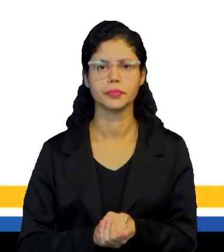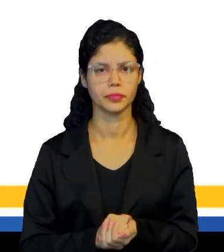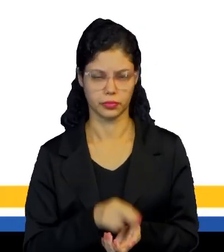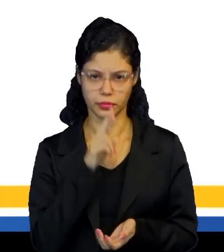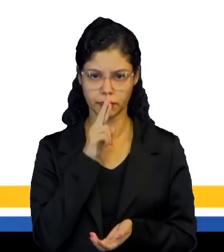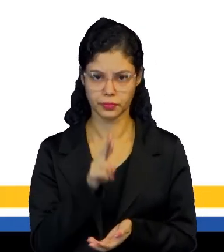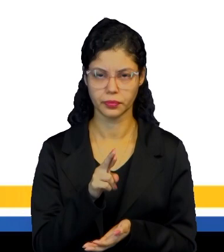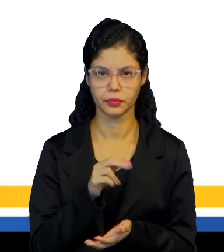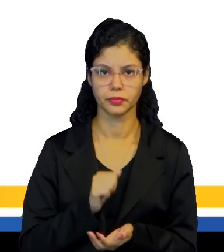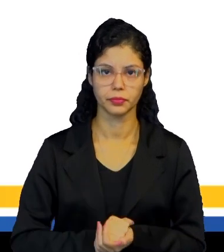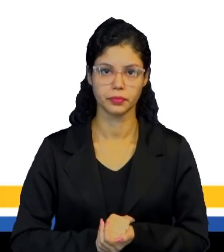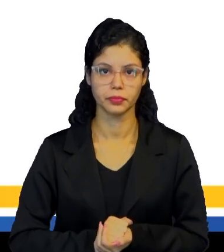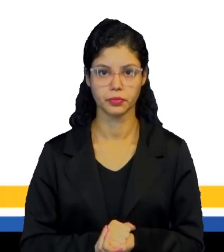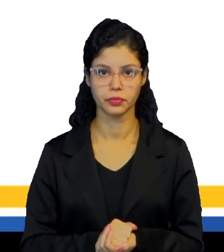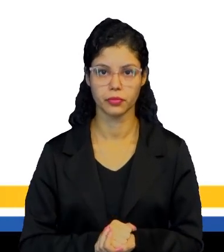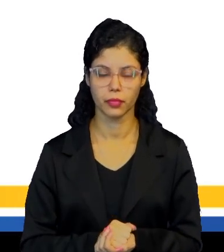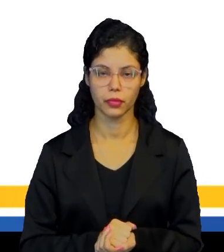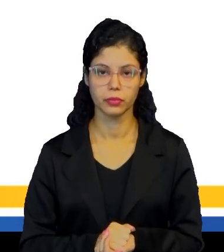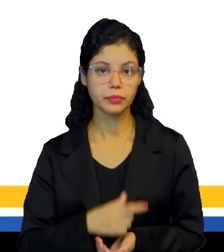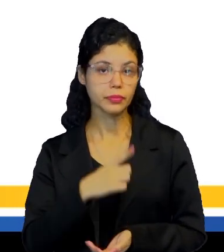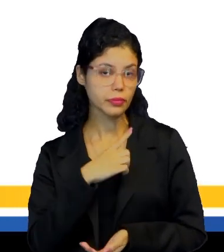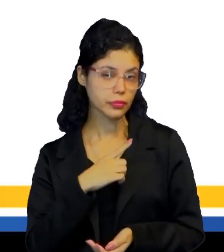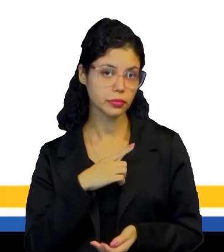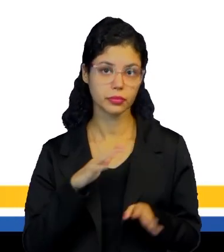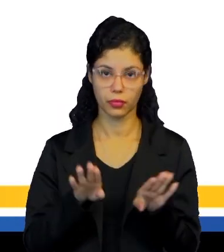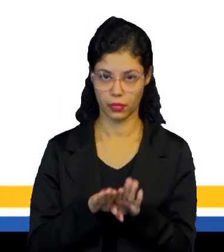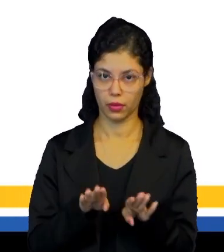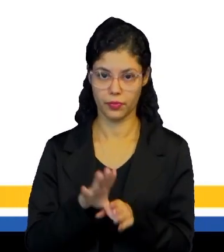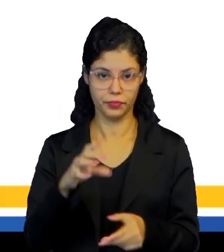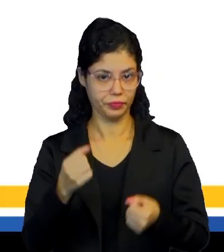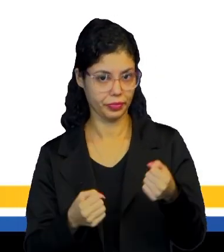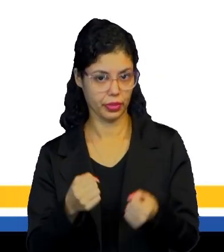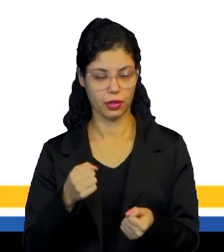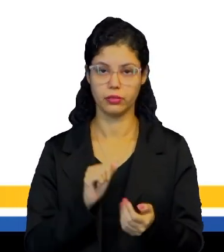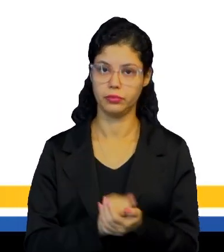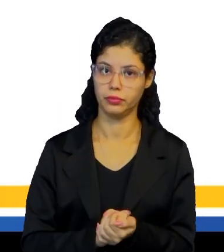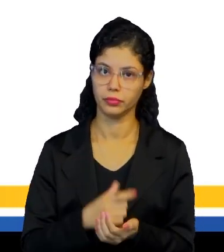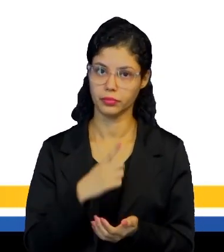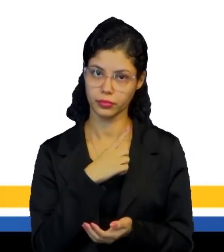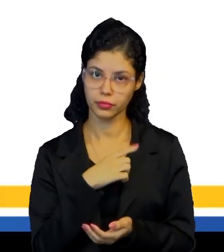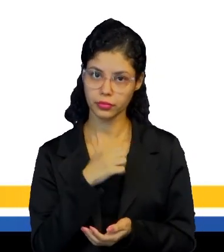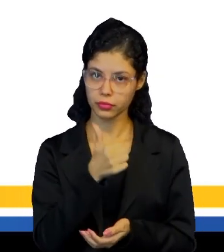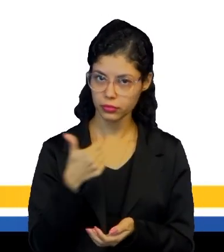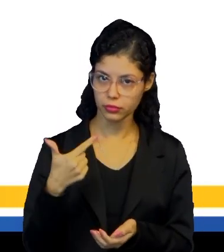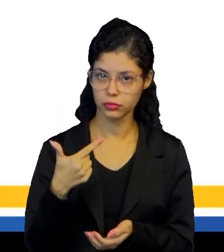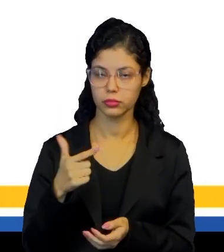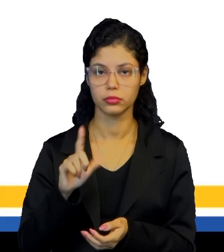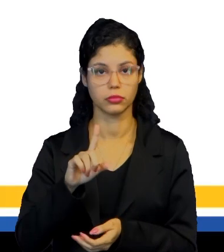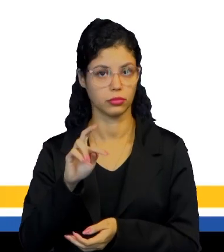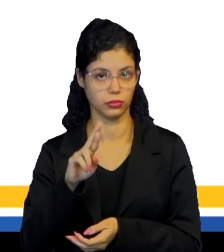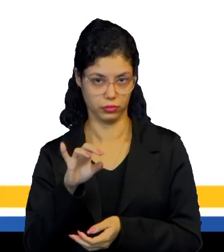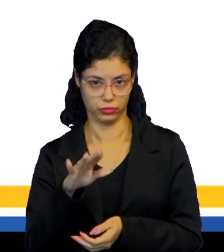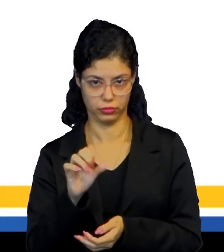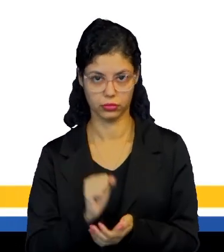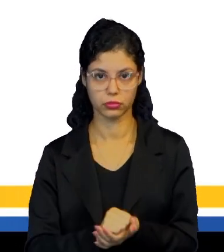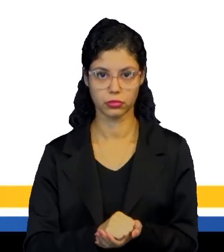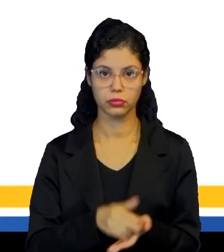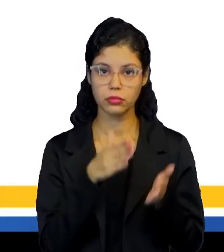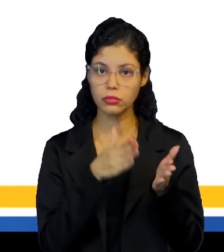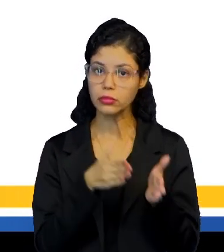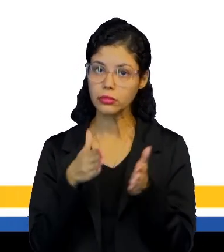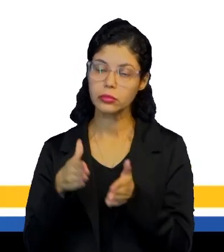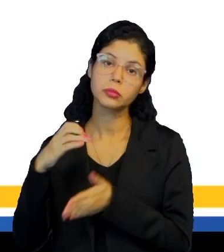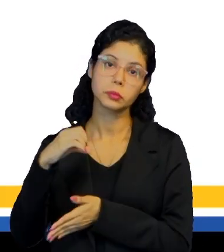de ser resolvido temos que o carro consome 12 litros de gasolina a cada 90